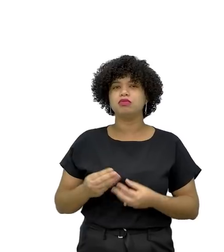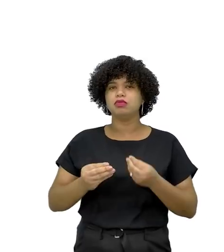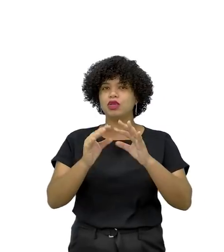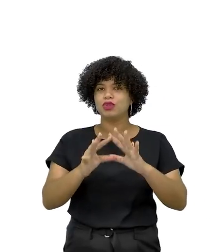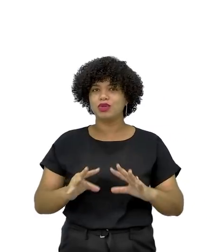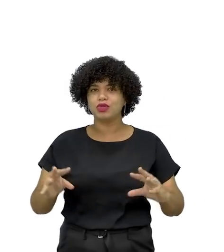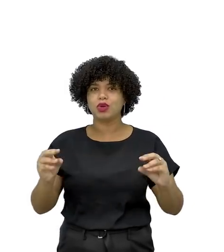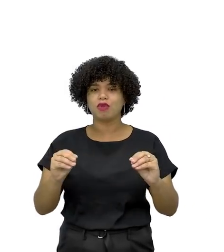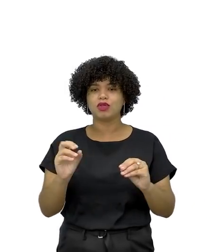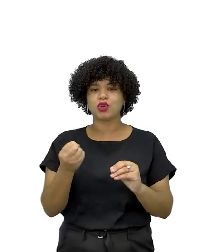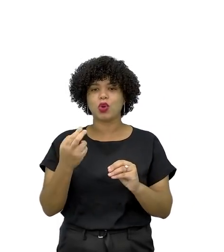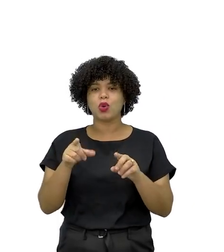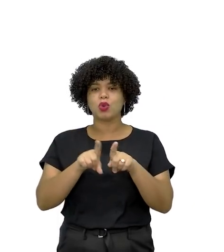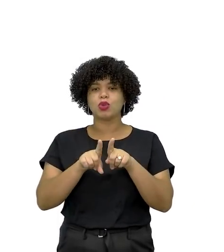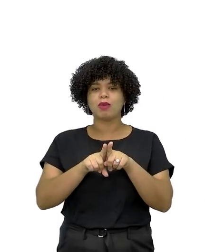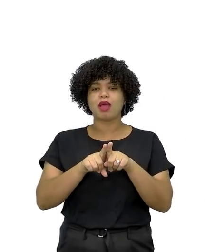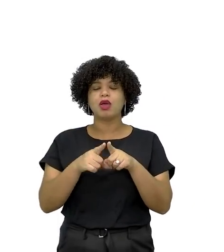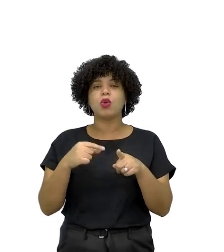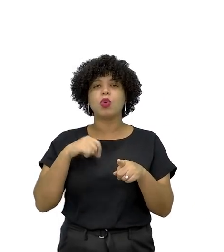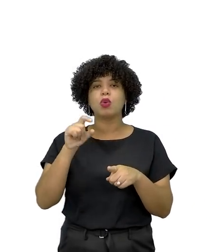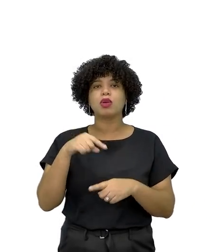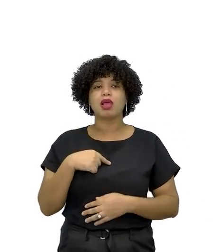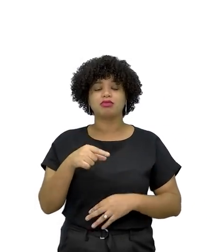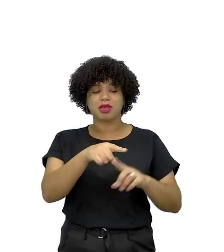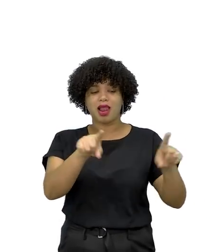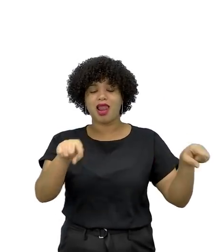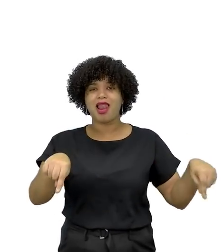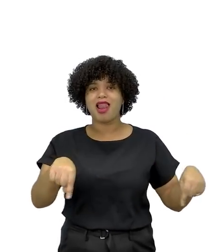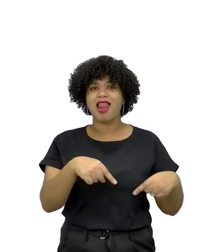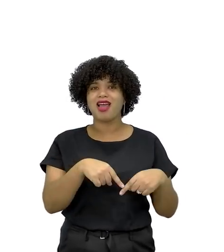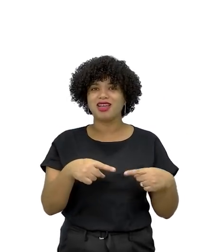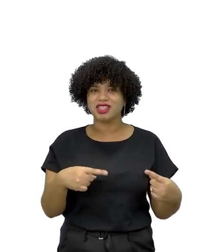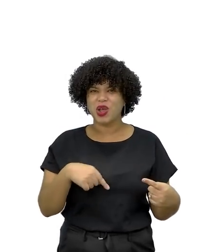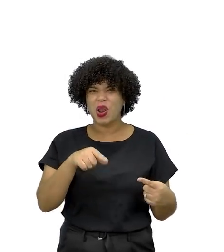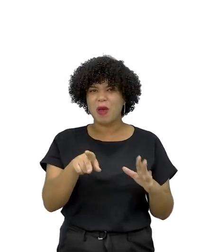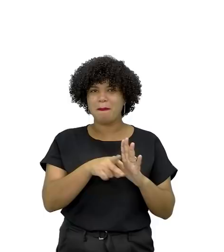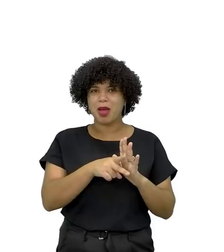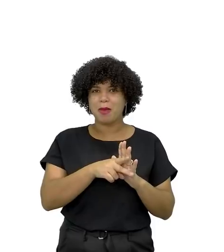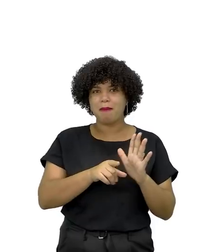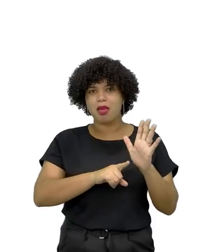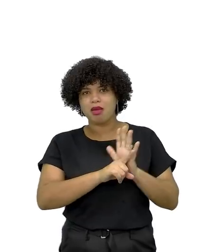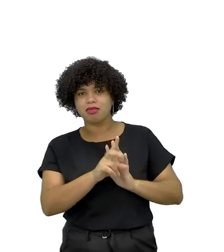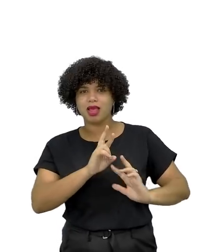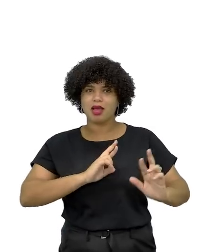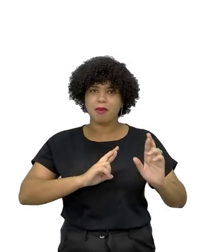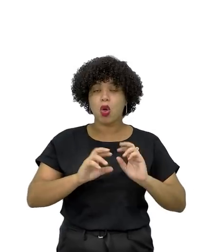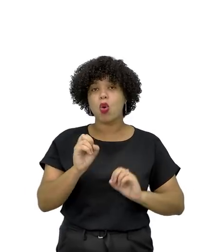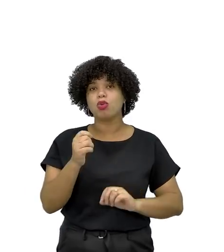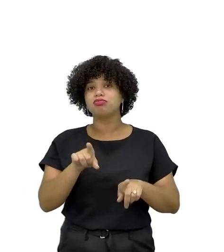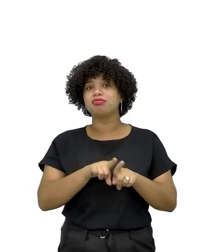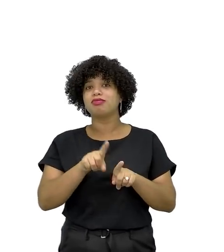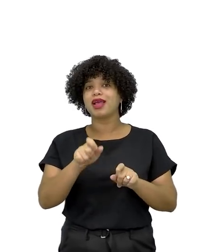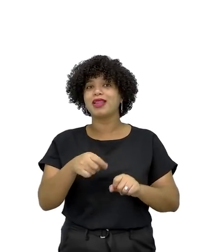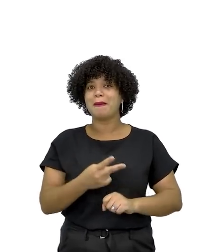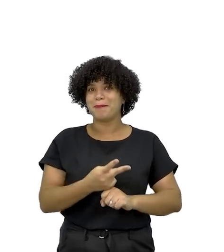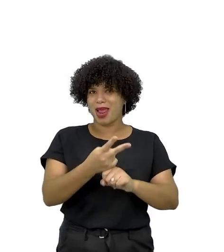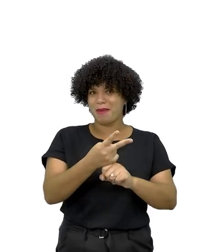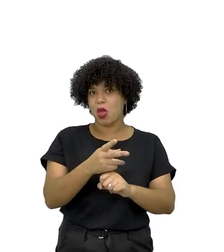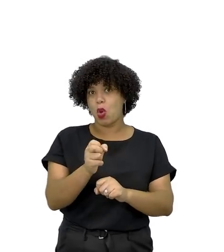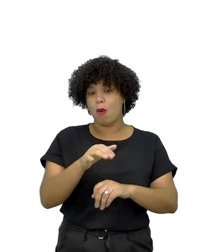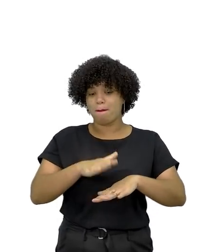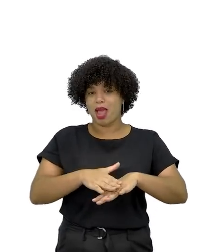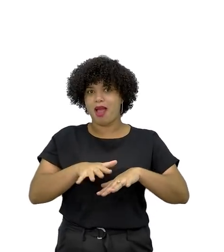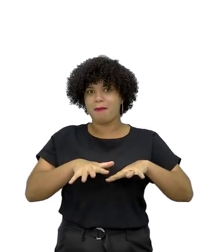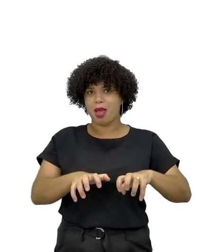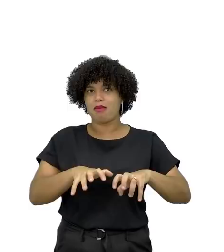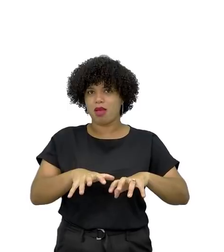de aula invertida, né, a rotação por estação, a gamificação, a cultura maker, né,